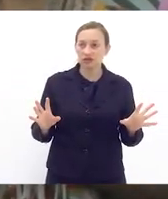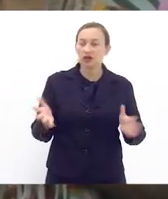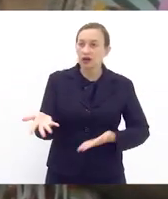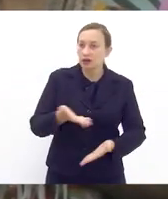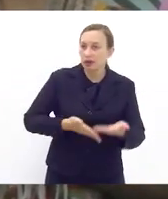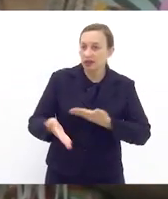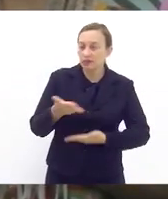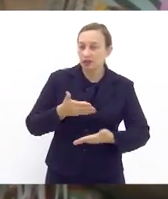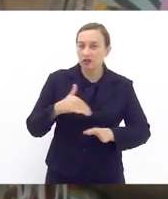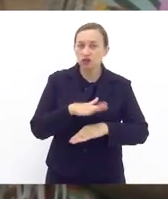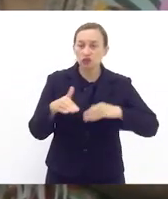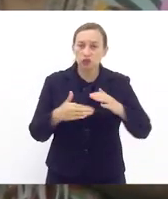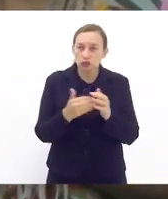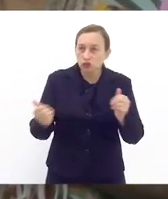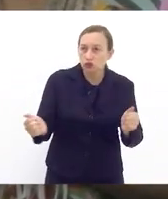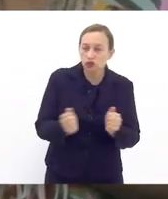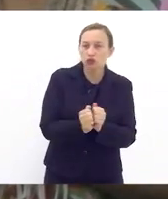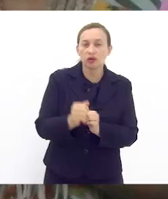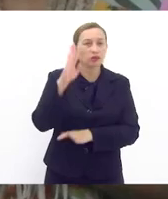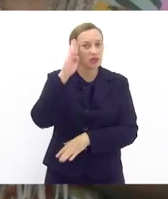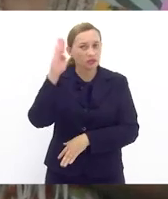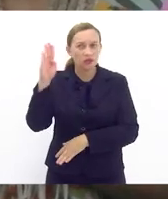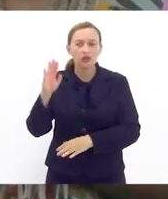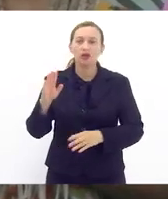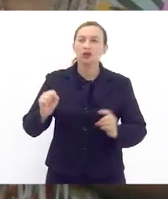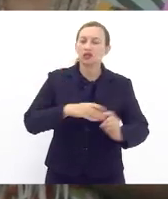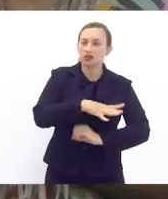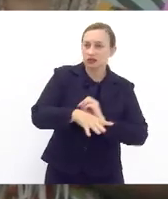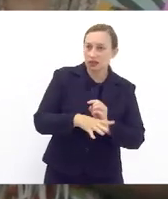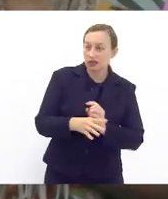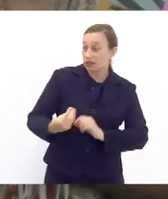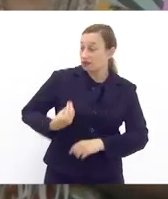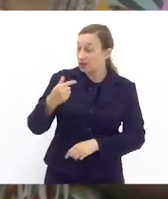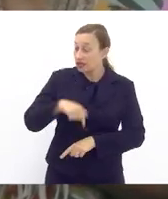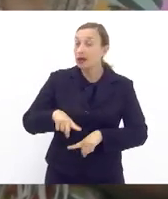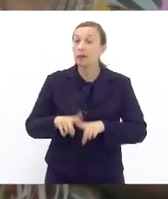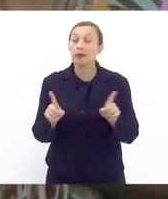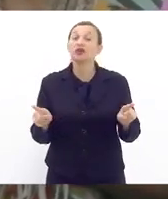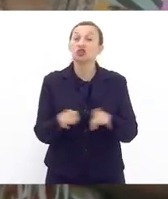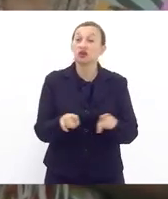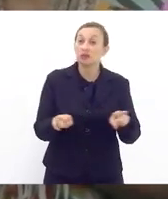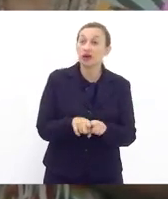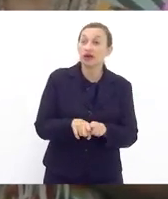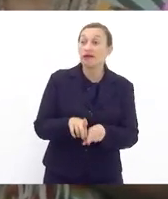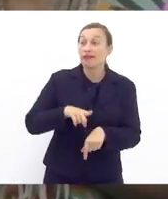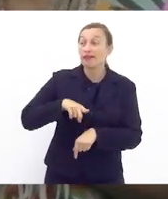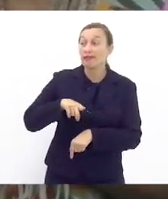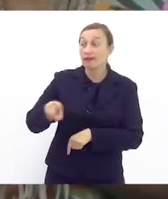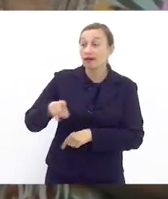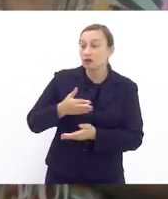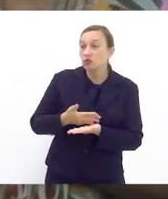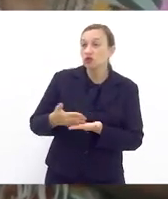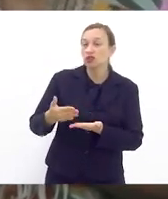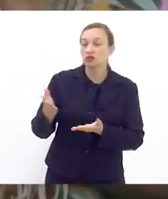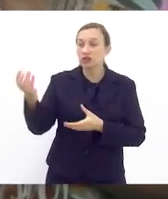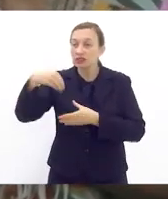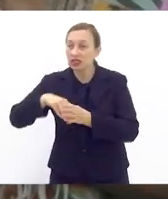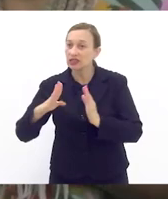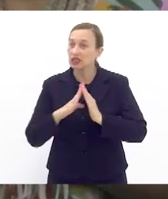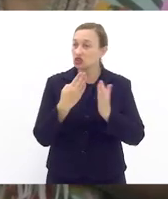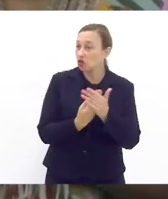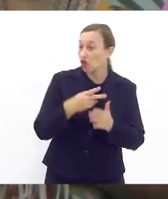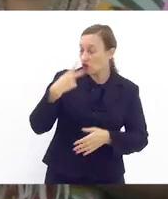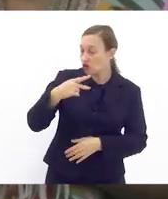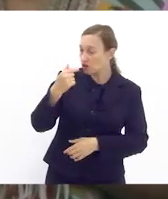dos agentes envolvidos então é fundamental que a sociedade civil esteja aqui mas é fundamental que lá na ponta nas escolas eu falo isso